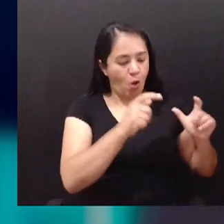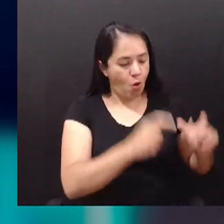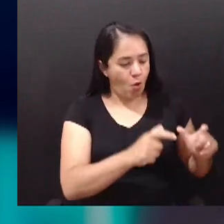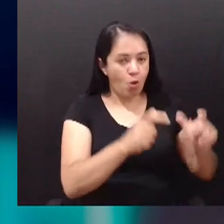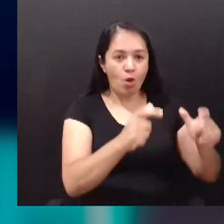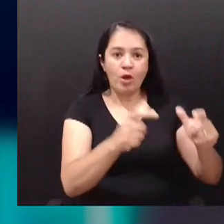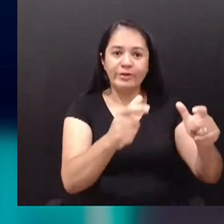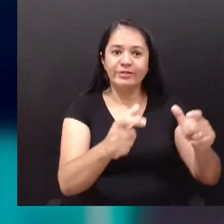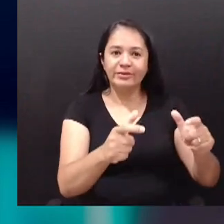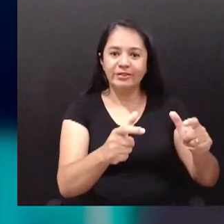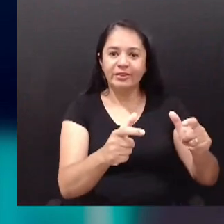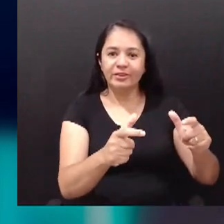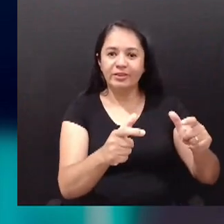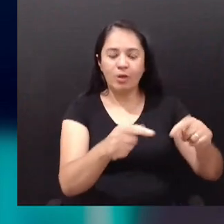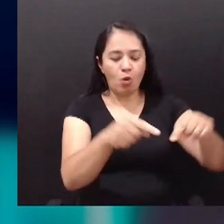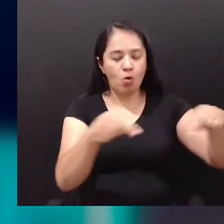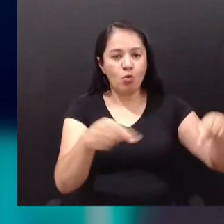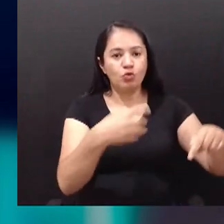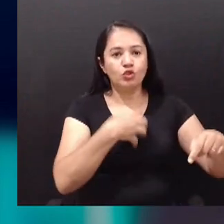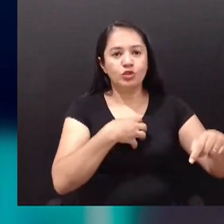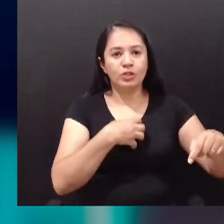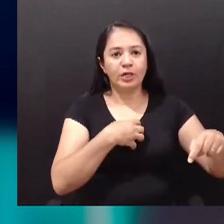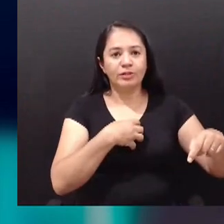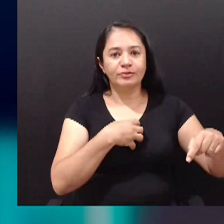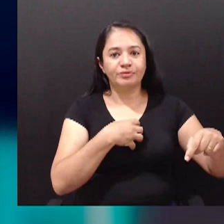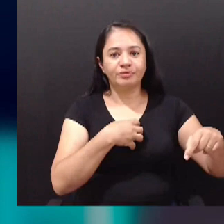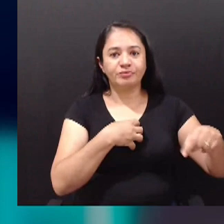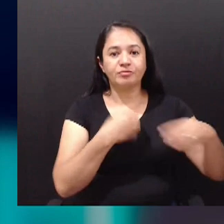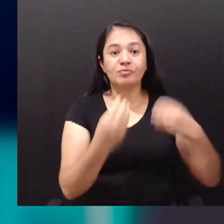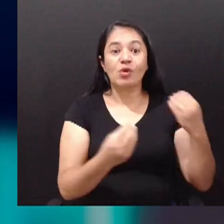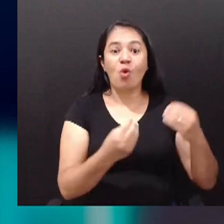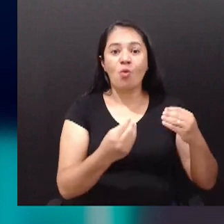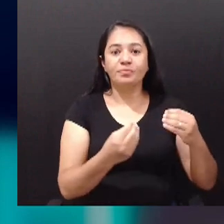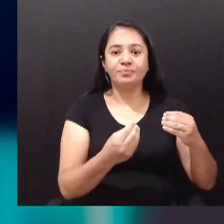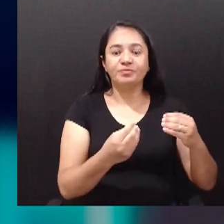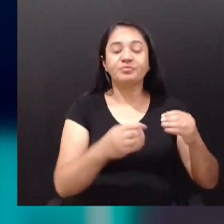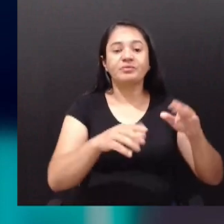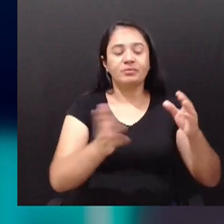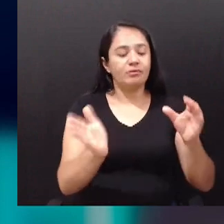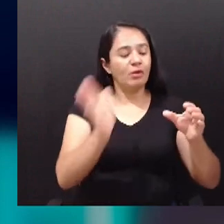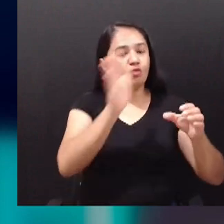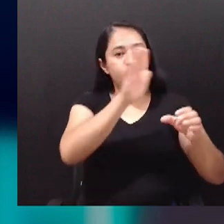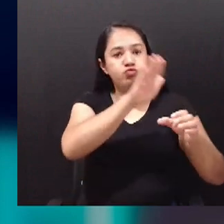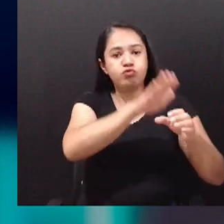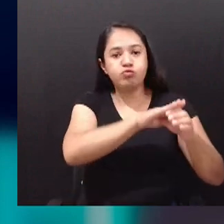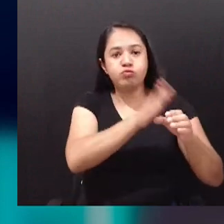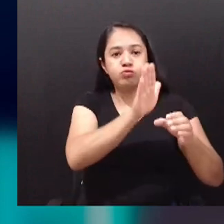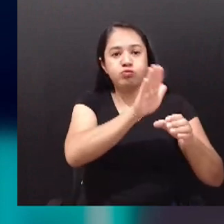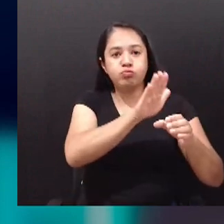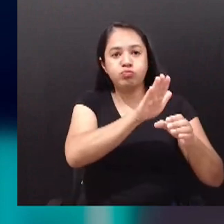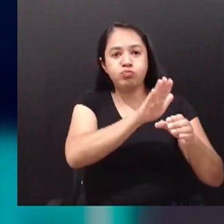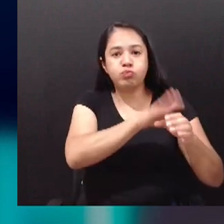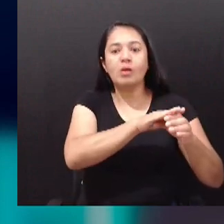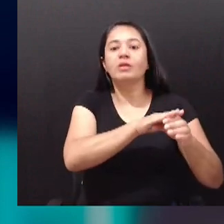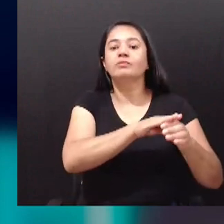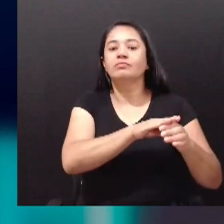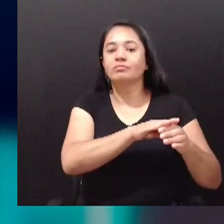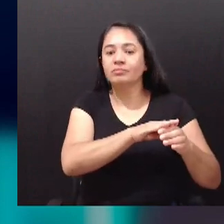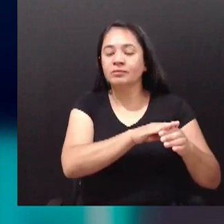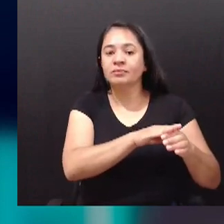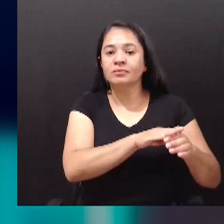o jeito que esse reservatório vai ficar, e ele é tamponado, então ele vai ficar submerso e tem